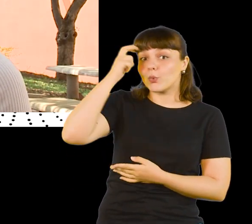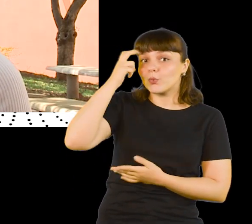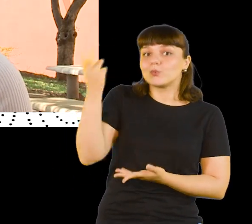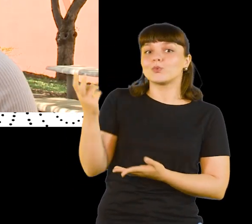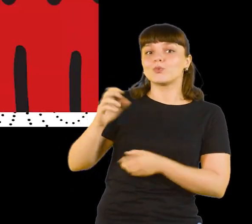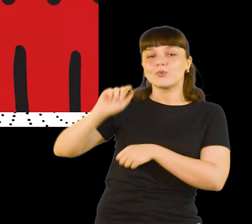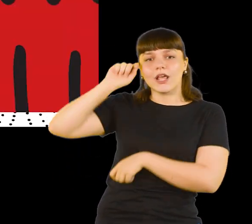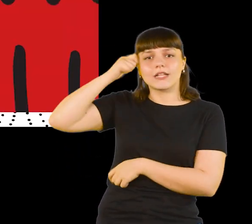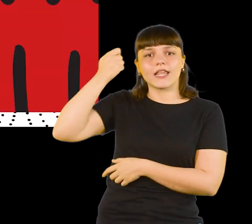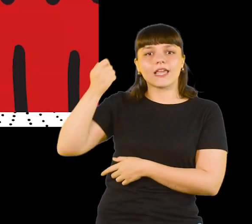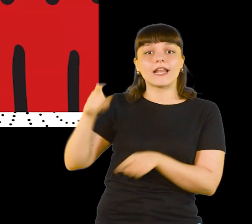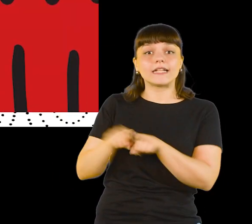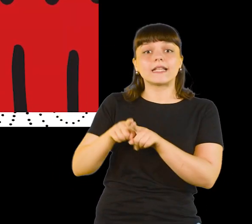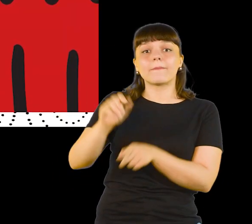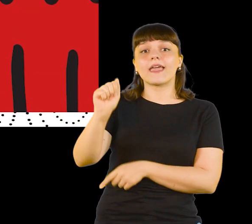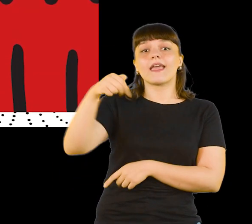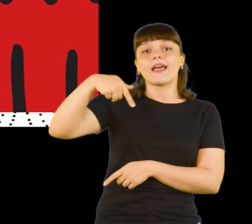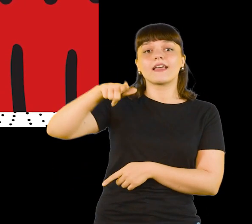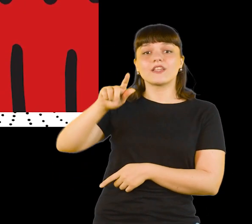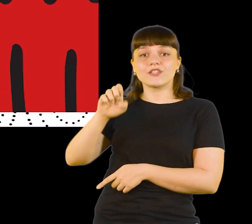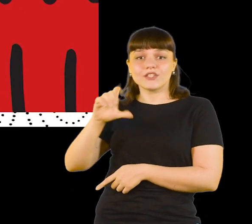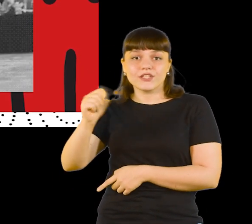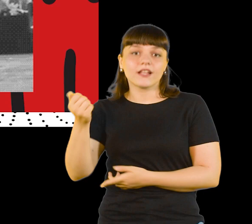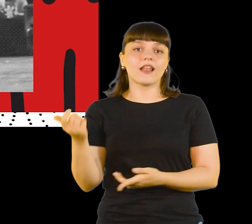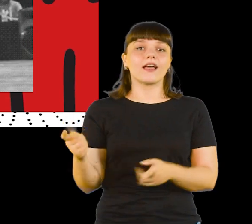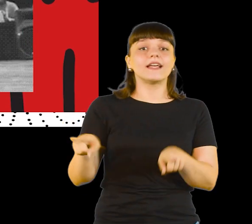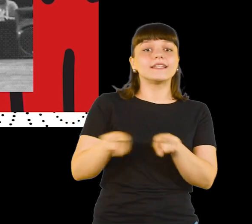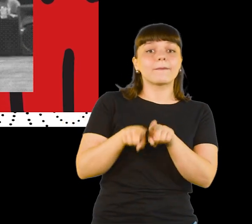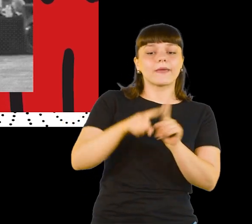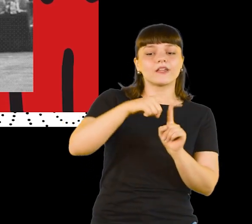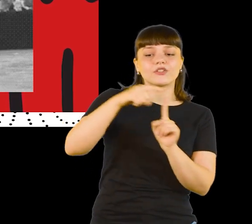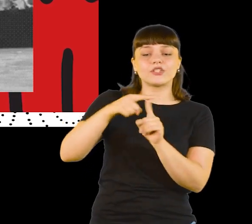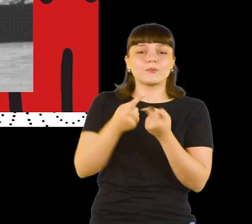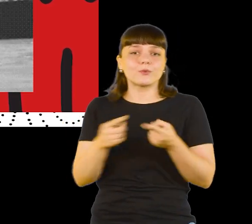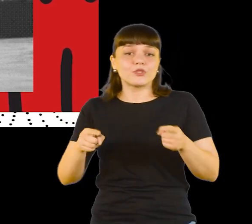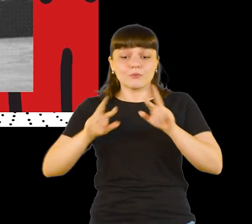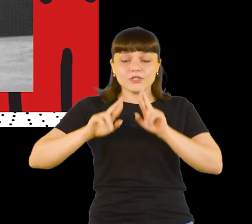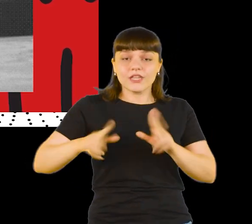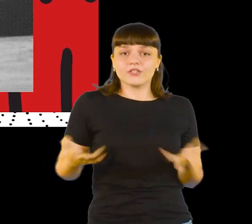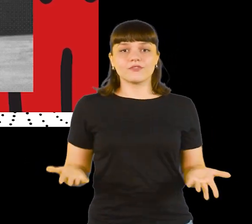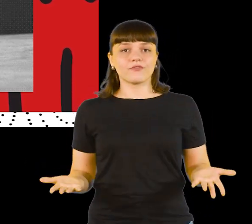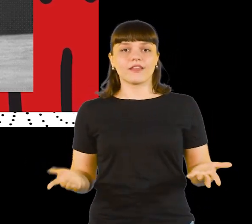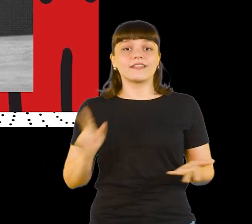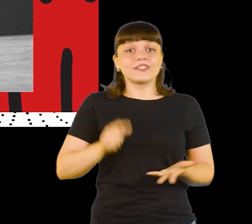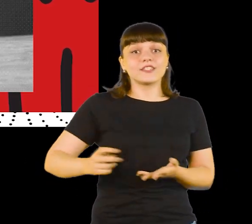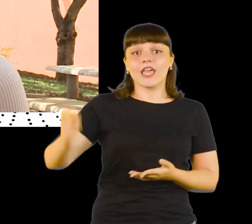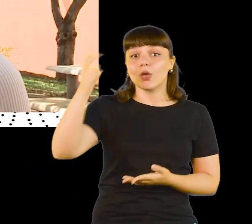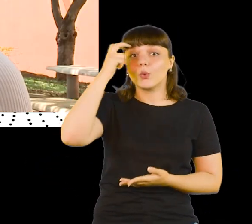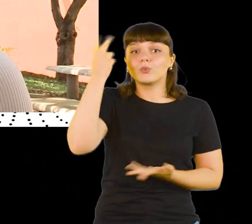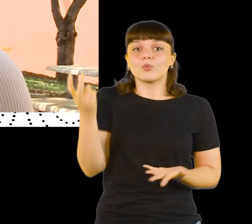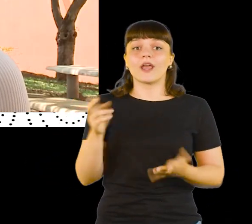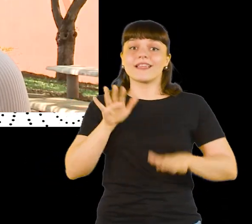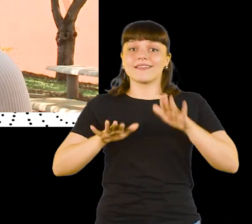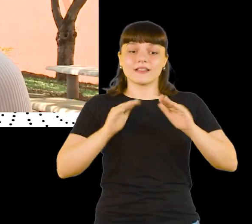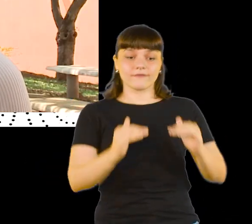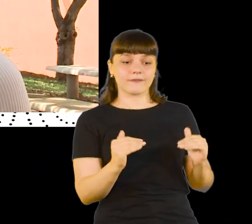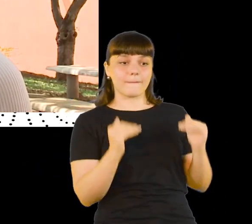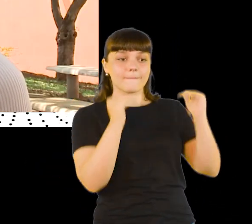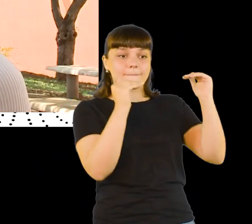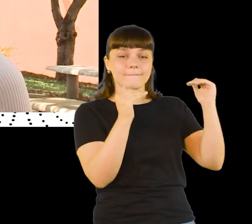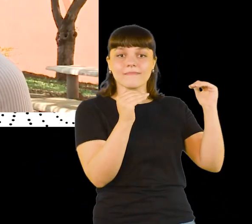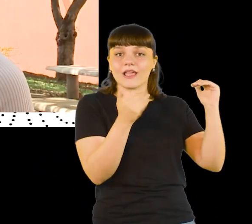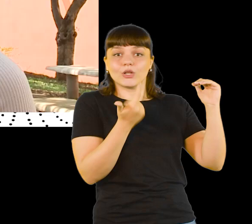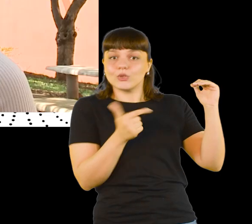eu acesso Angela Davis, que é uma escritora negra, eu acesso o hip hop, eu acesso culturas que pode ser que não cheguem